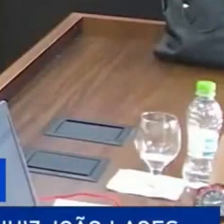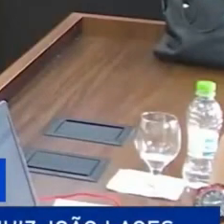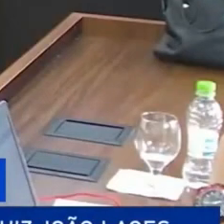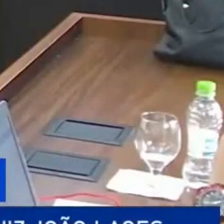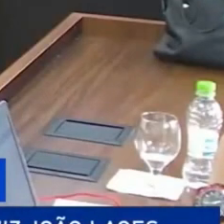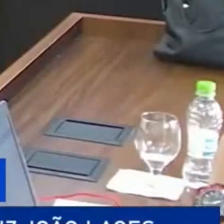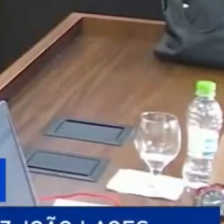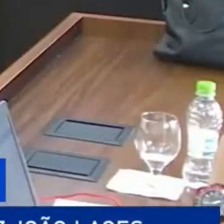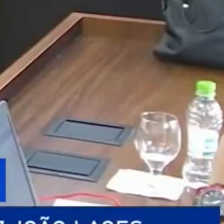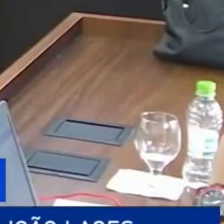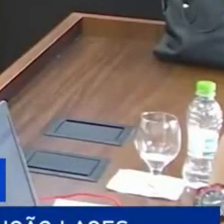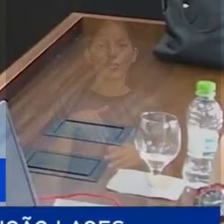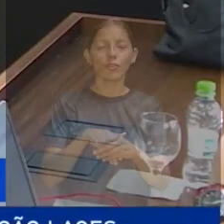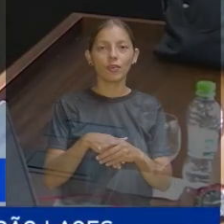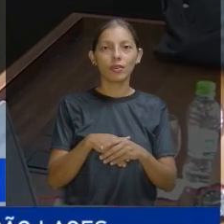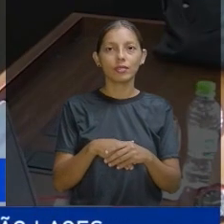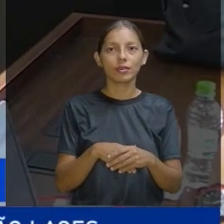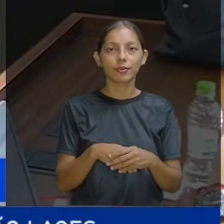vota a juíza Tina Souza?